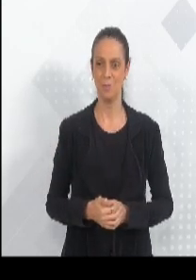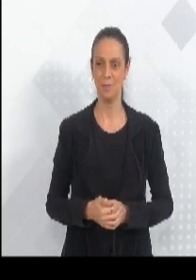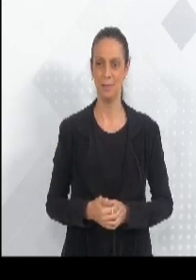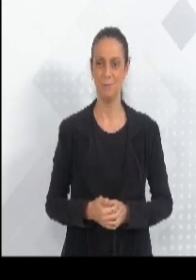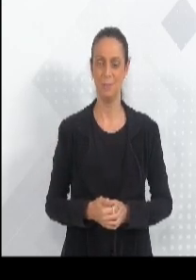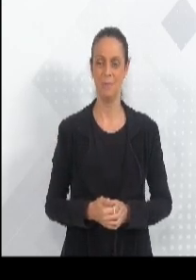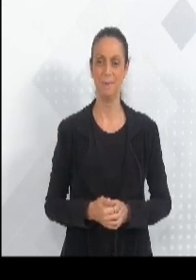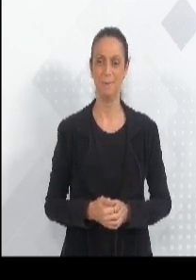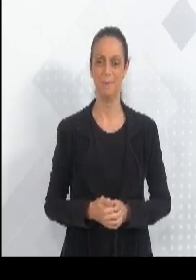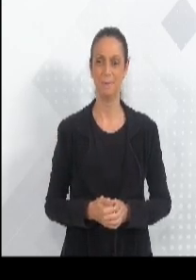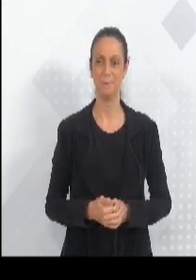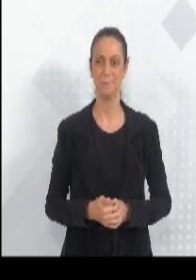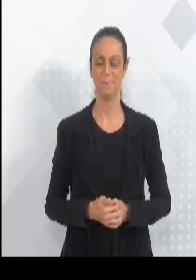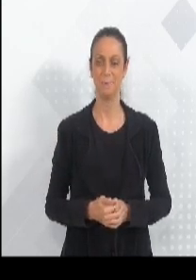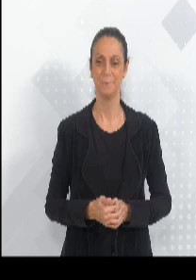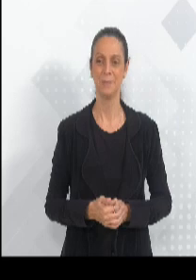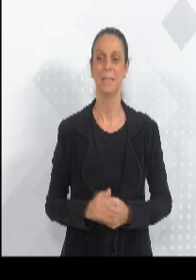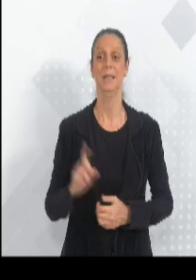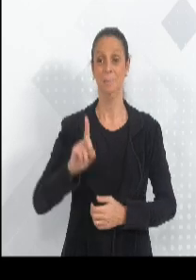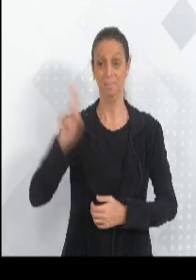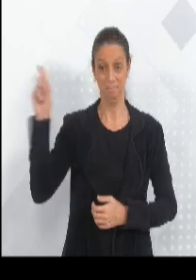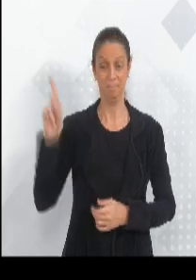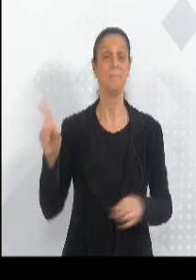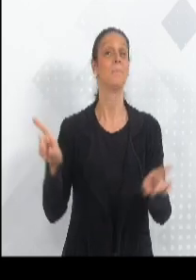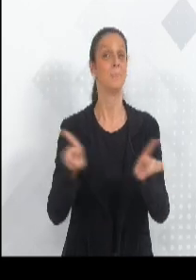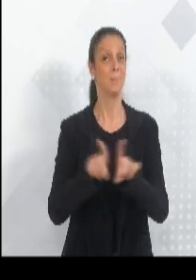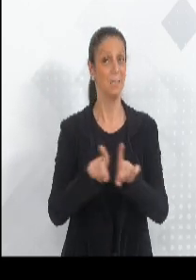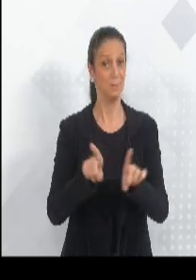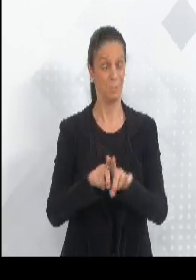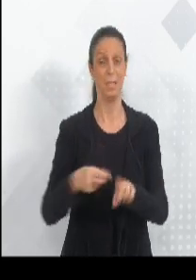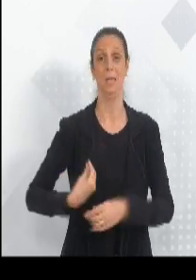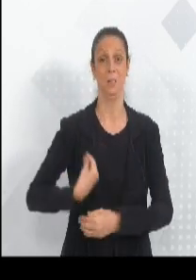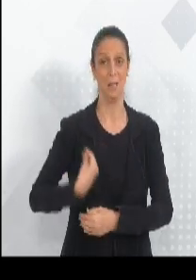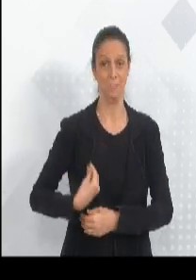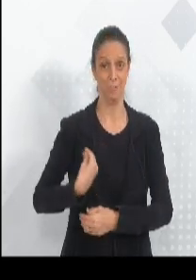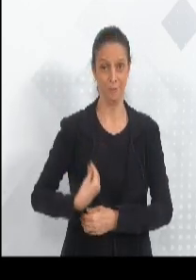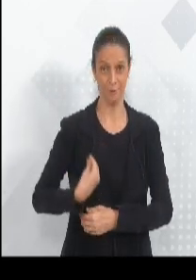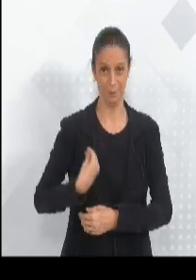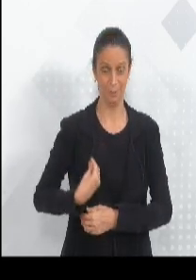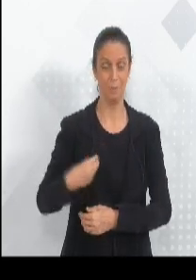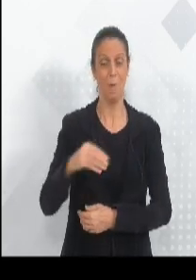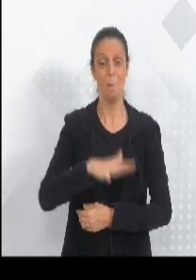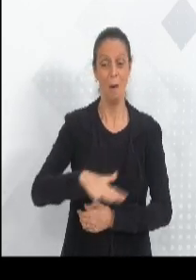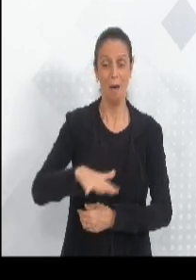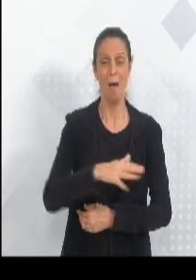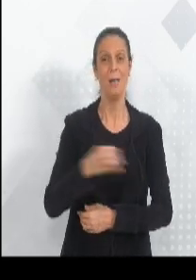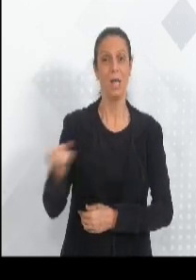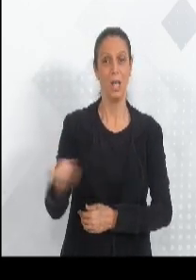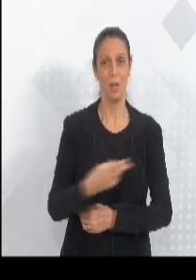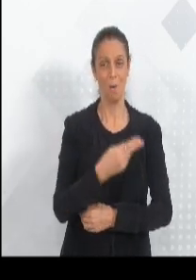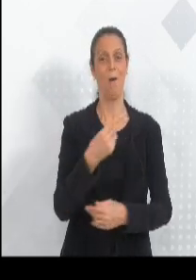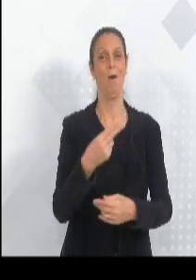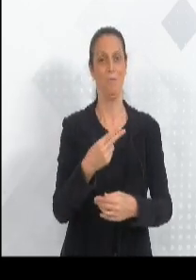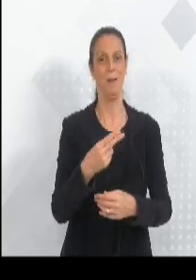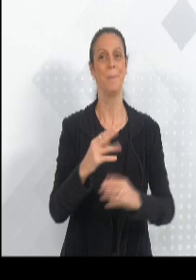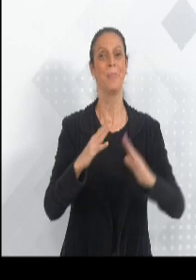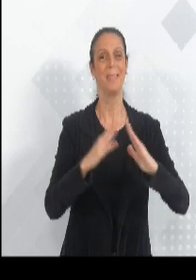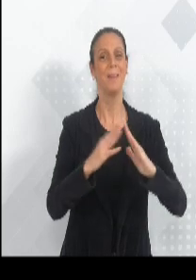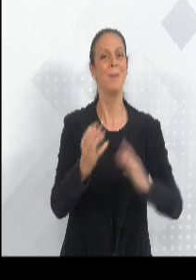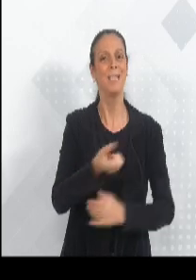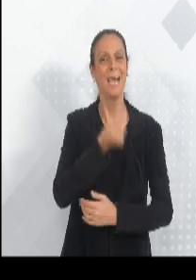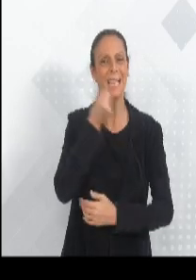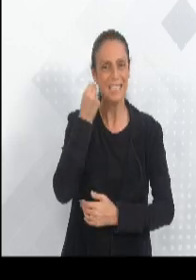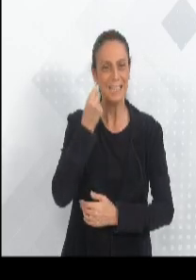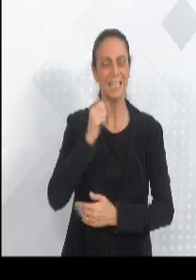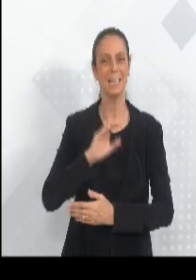ali aí também estive na inauguração da área nova da padaria buit pava central